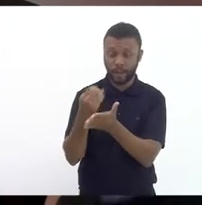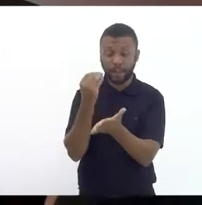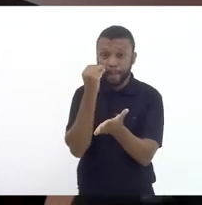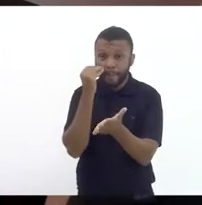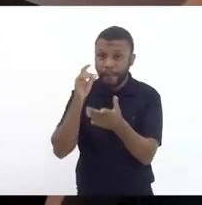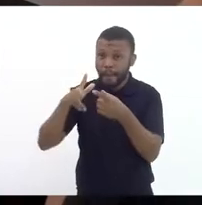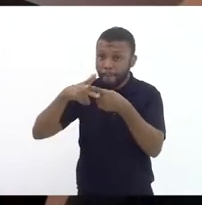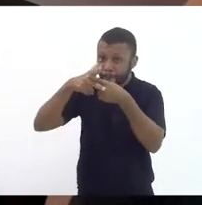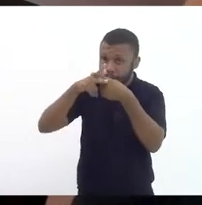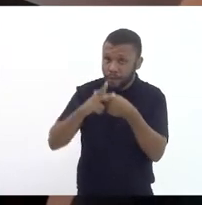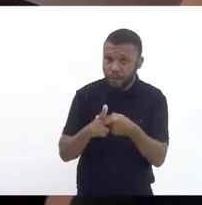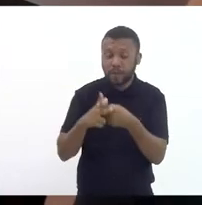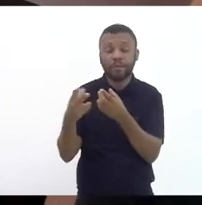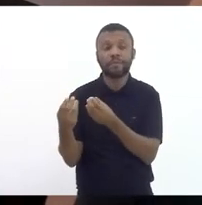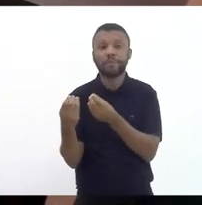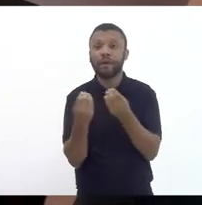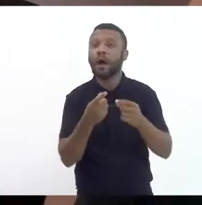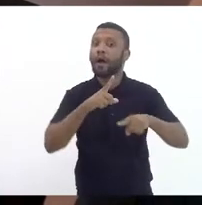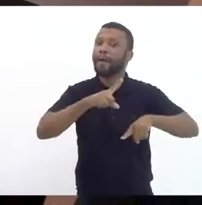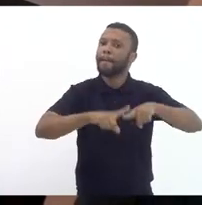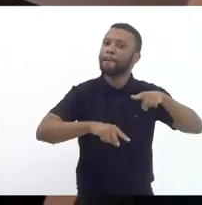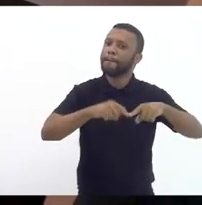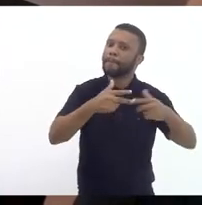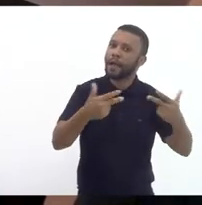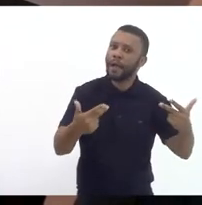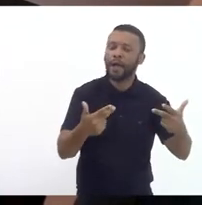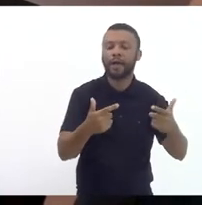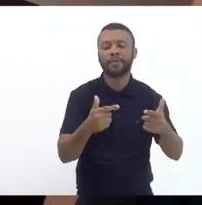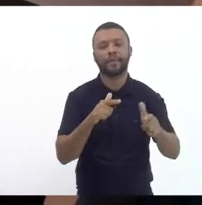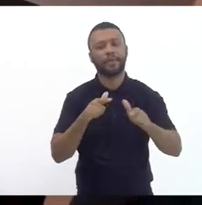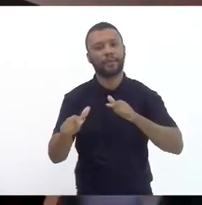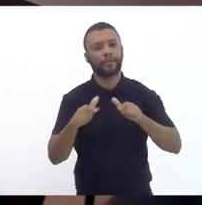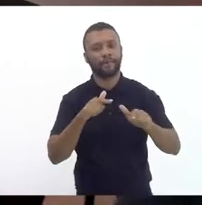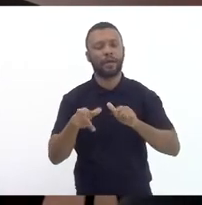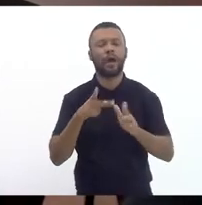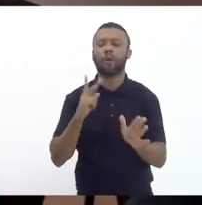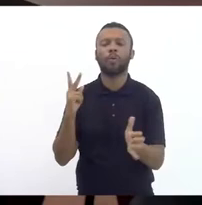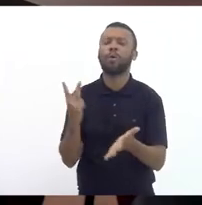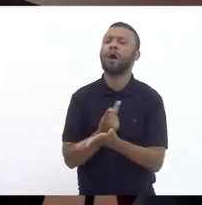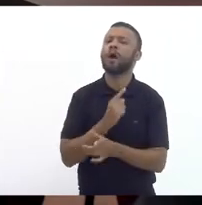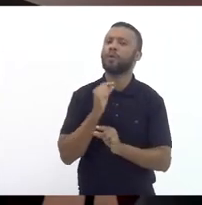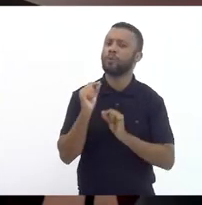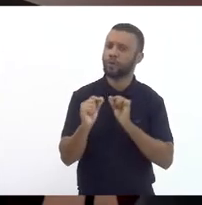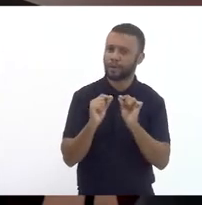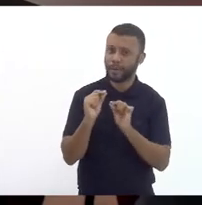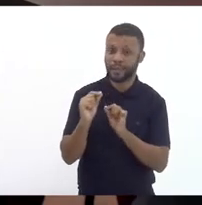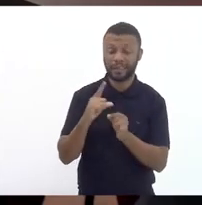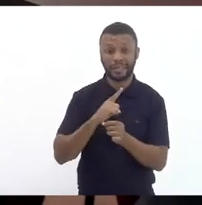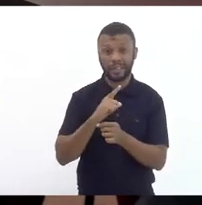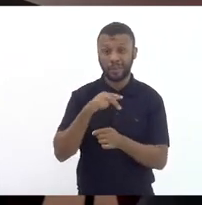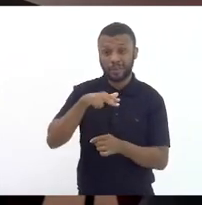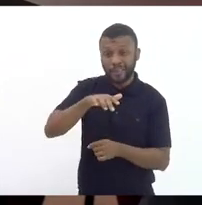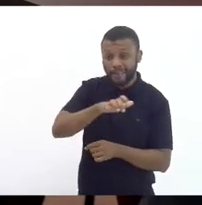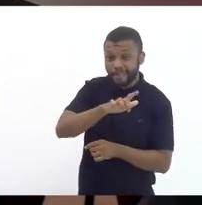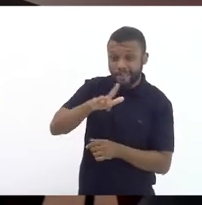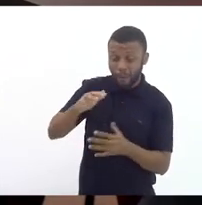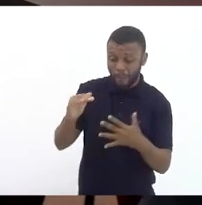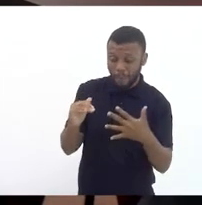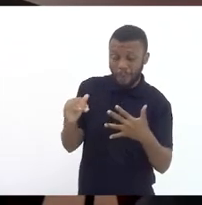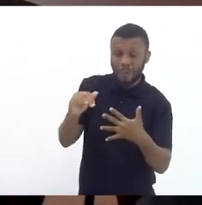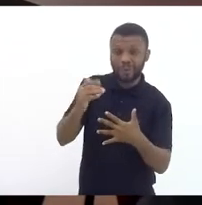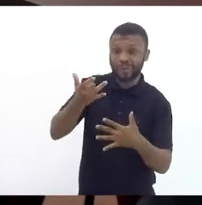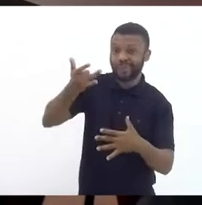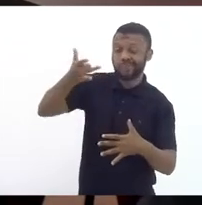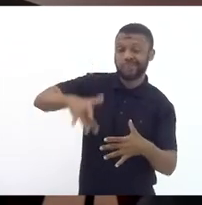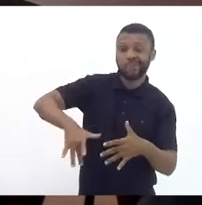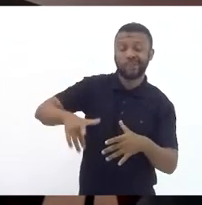manutenção, fornecimento de peças, o serviço. Ocorre que, muitas vezes, existe um nível de vandalismo muito alto e o número